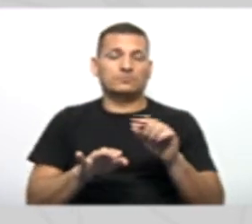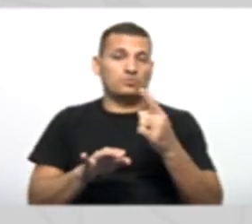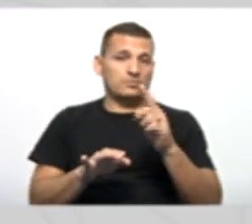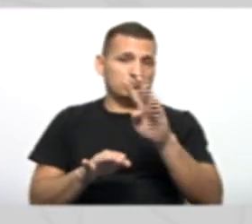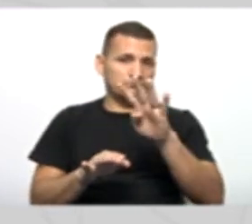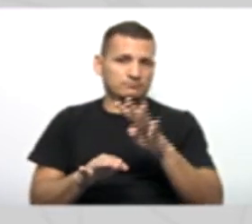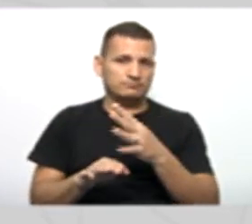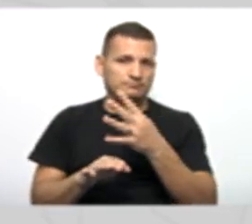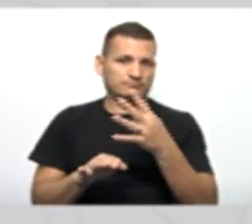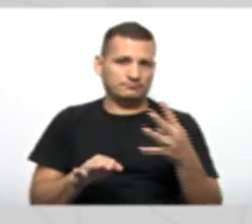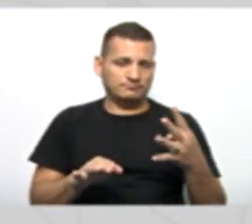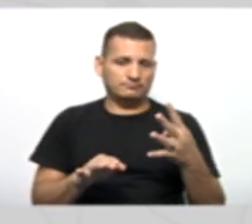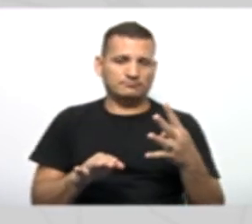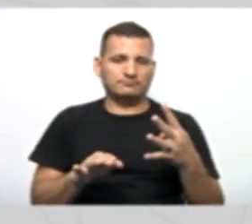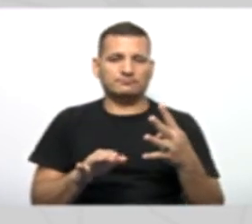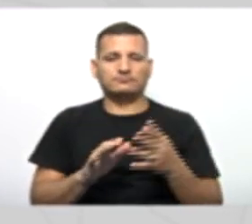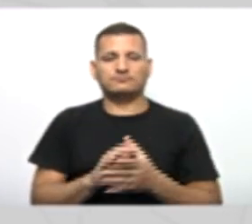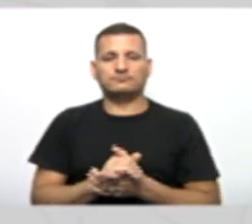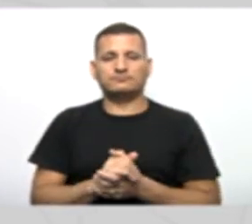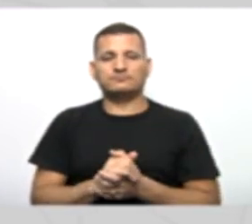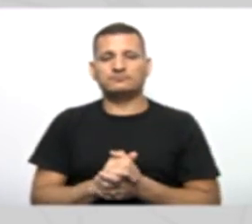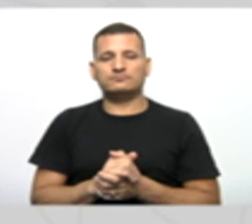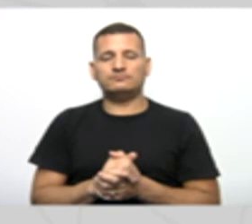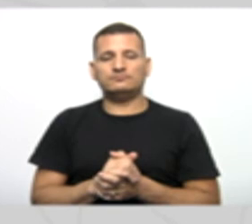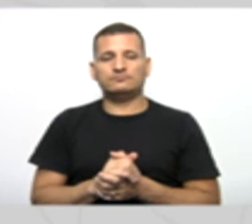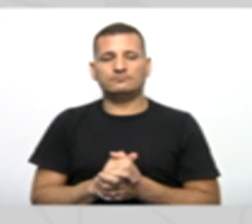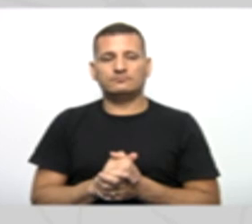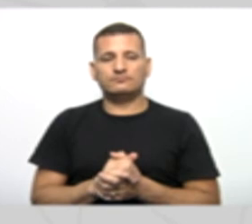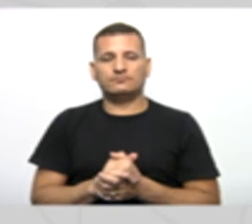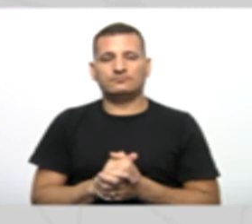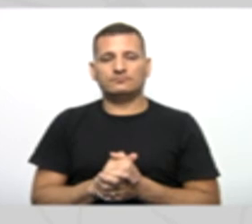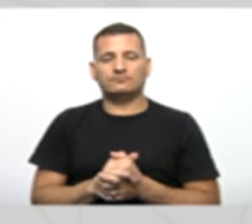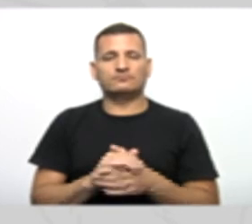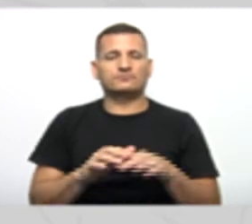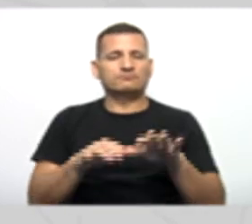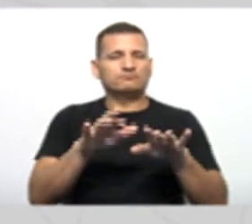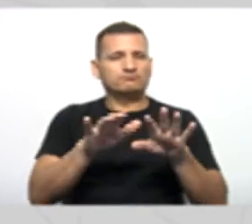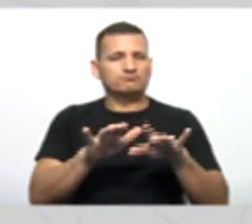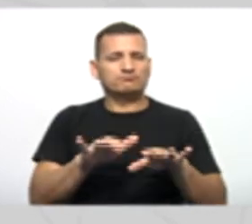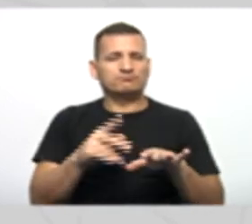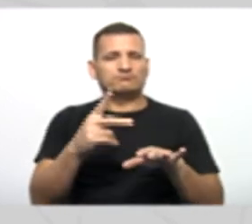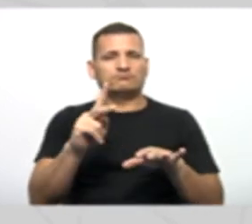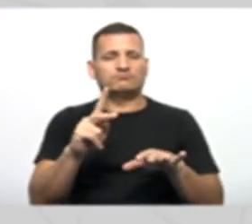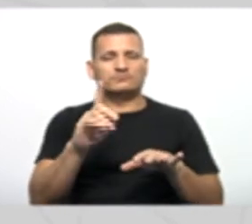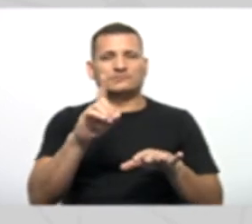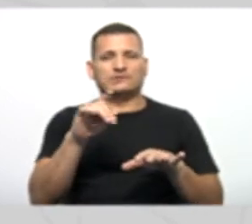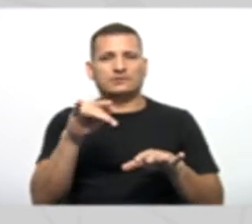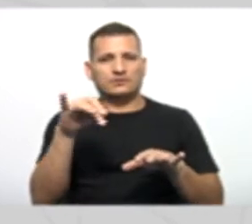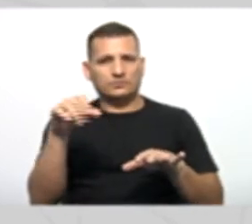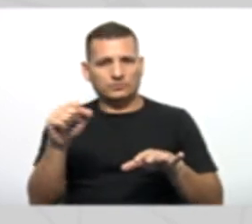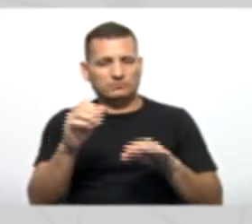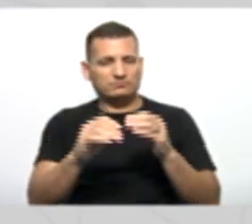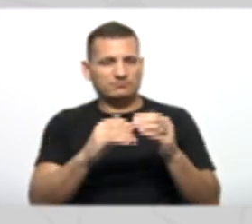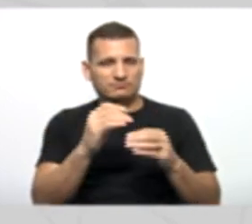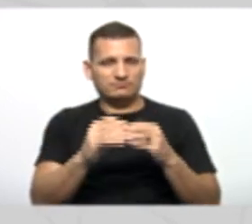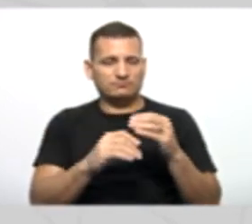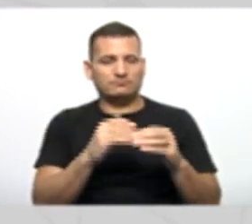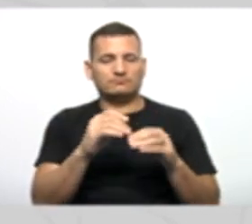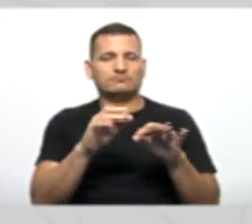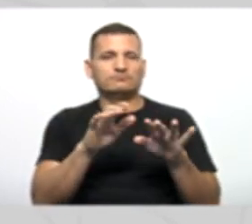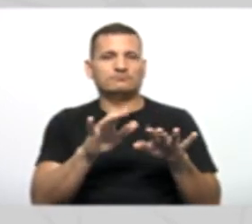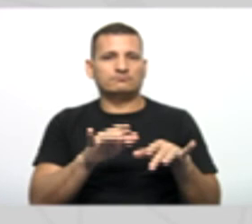tabela, certo? Então, você vai criar a sua base de dados, vai criar a sua tabela, vai criar uma